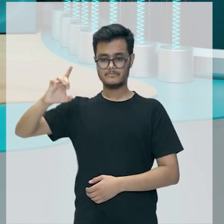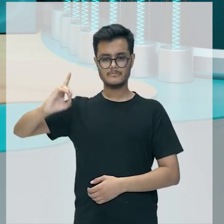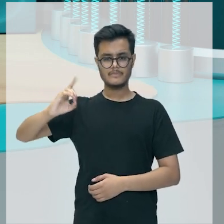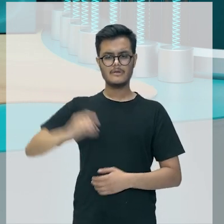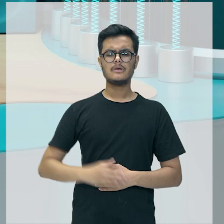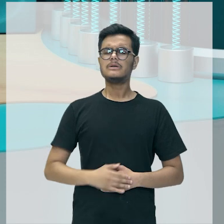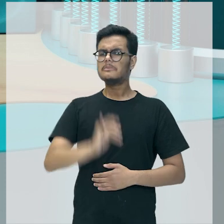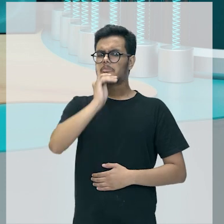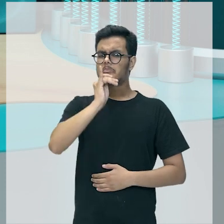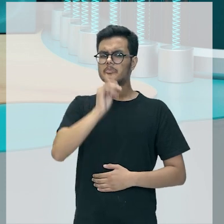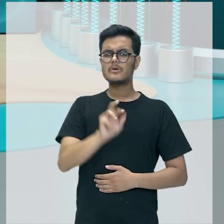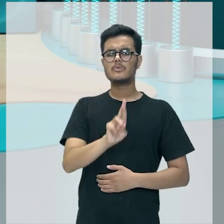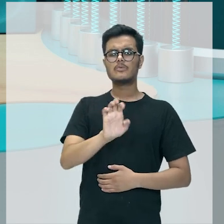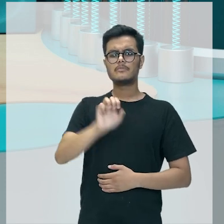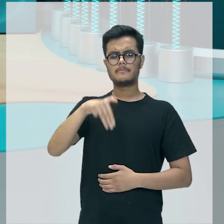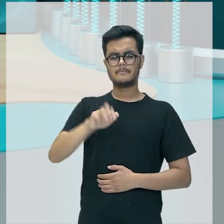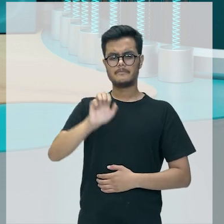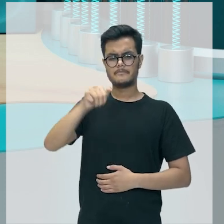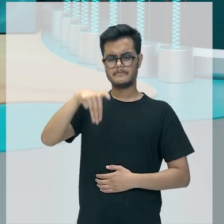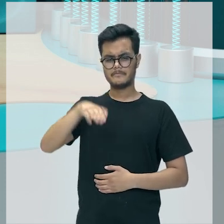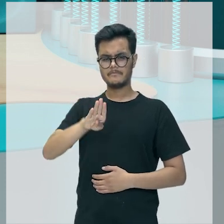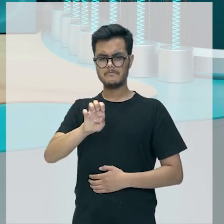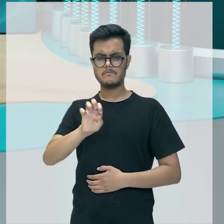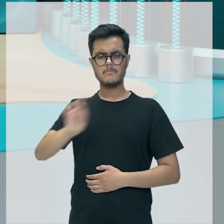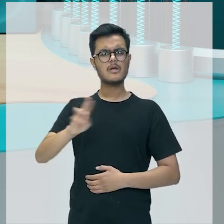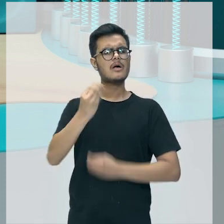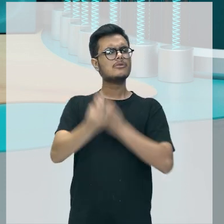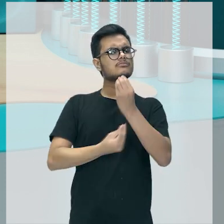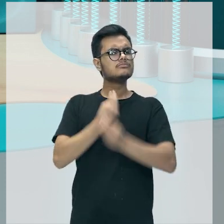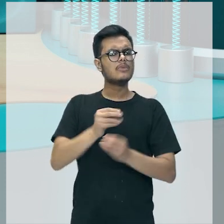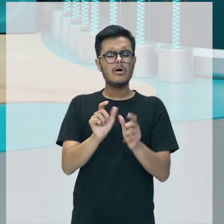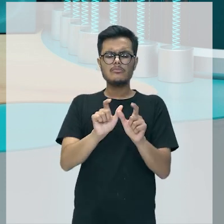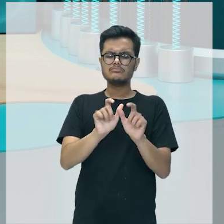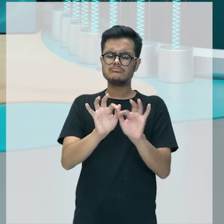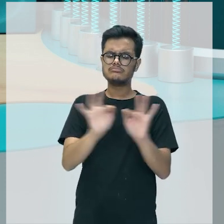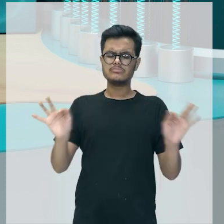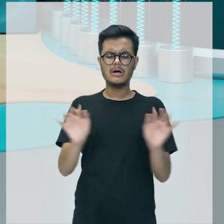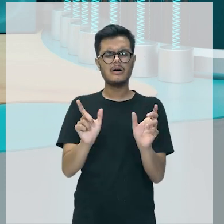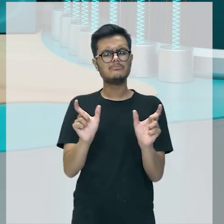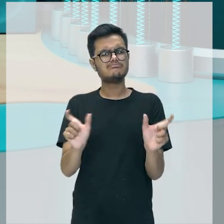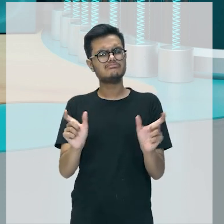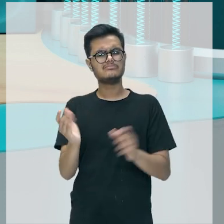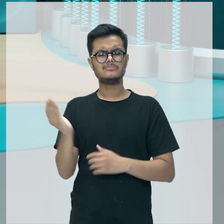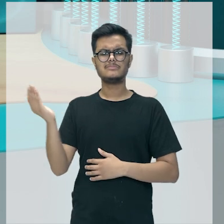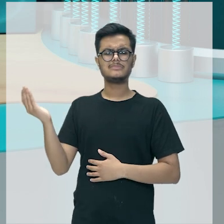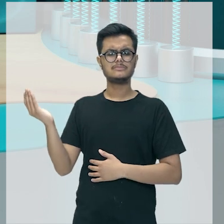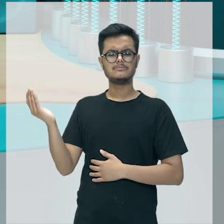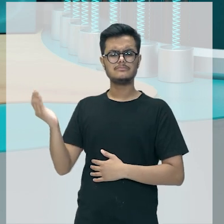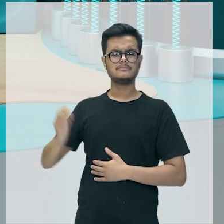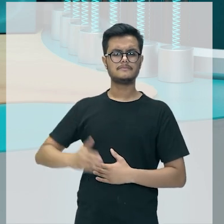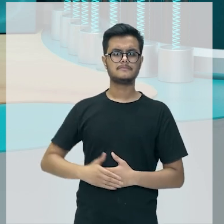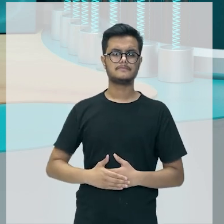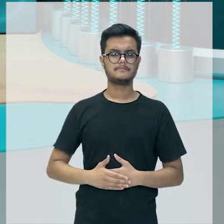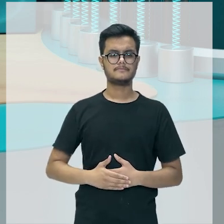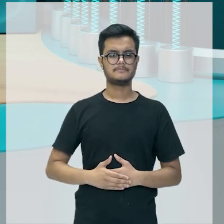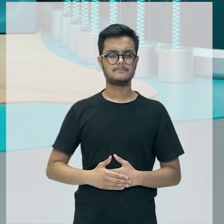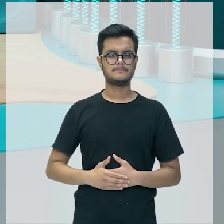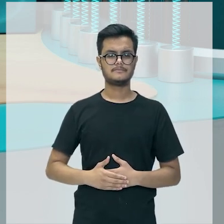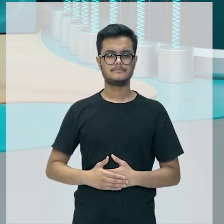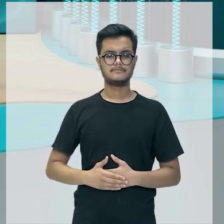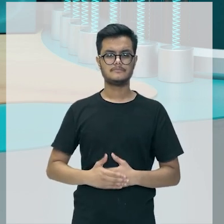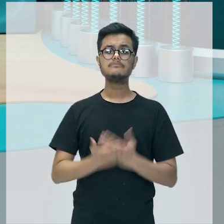o remember. Observem o que vai acontecer com remember, que quer dizer lembrar.